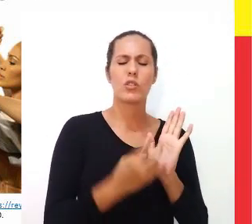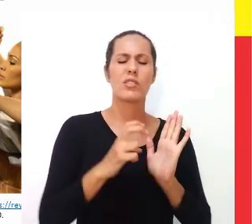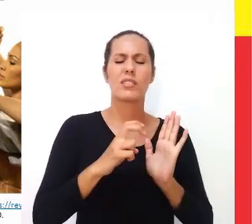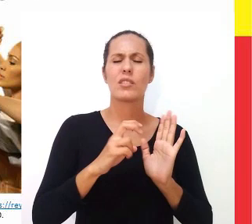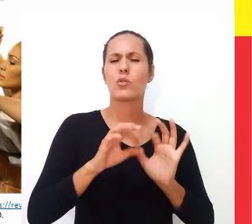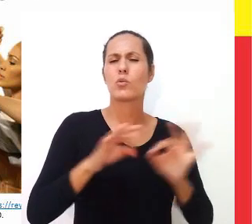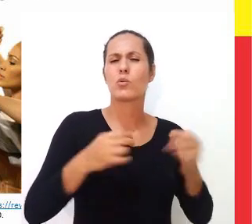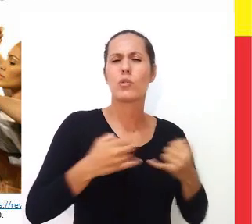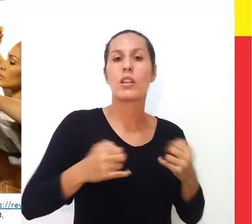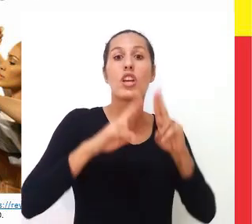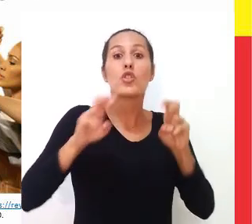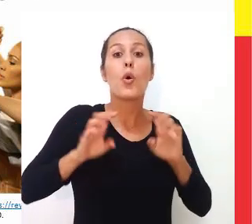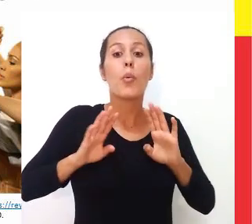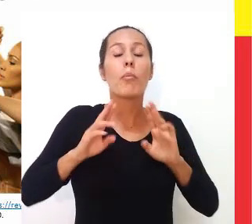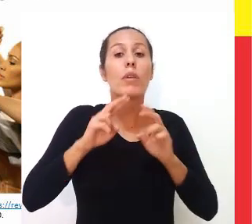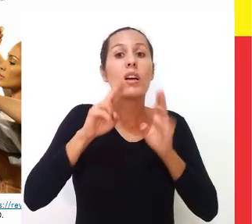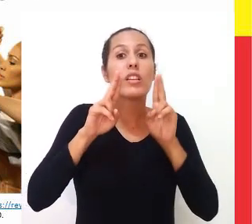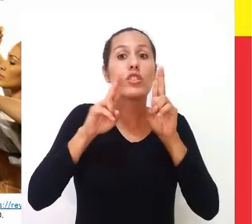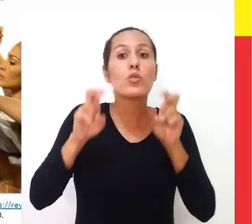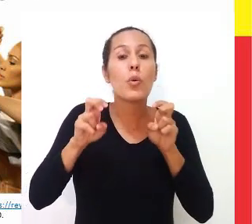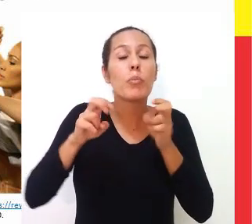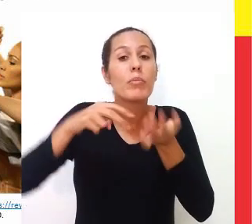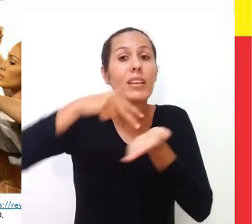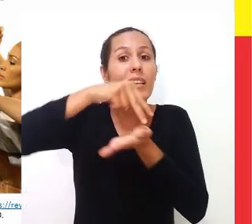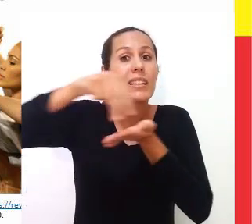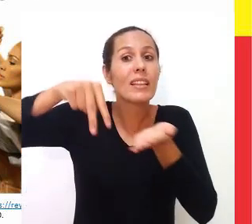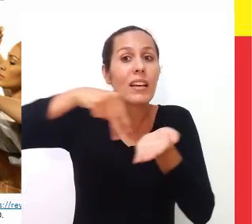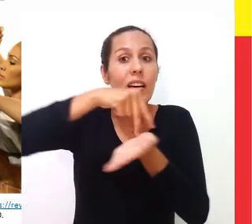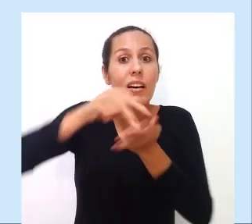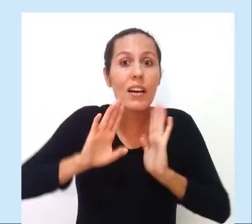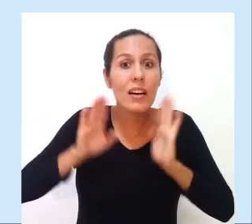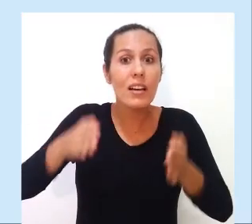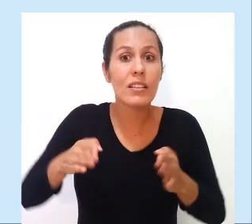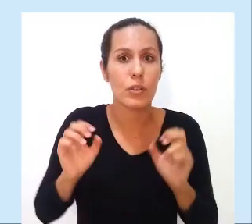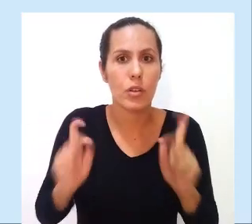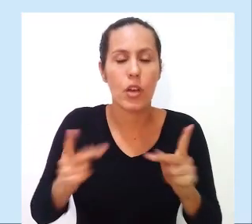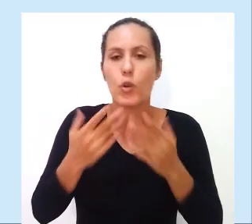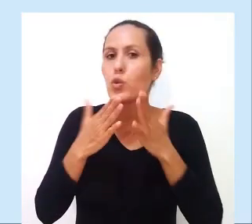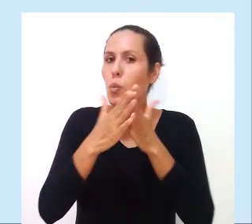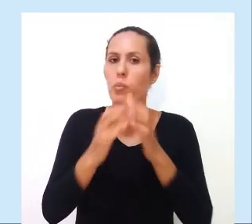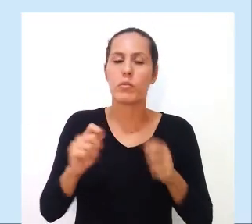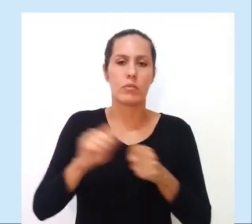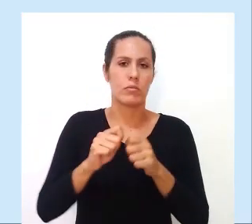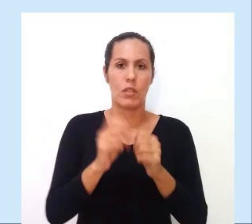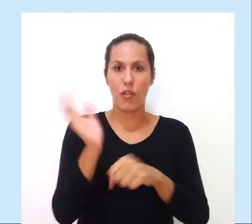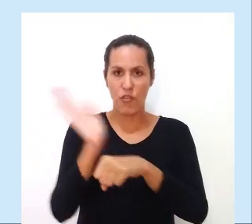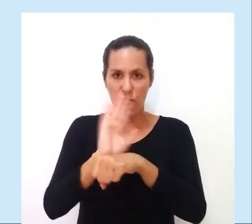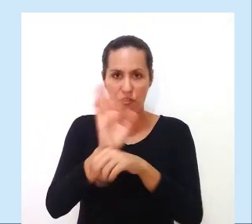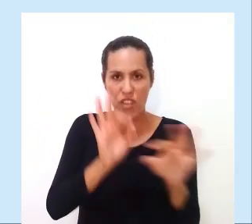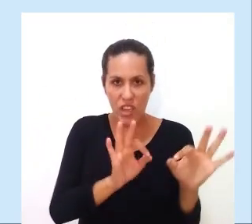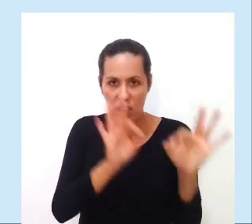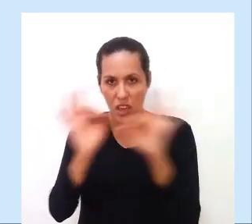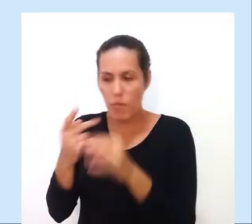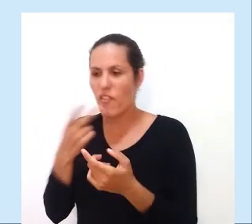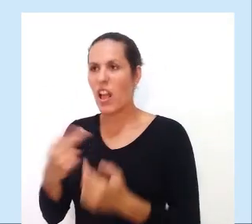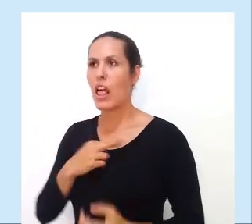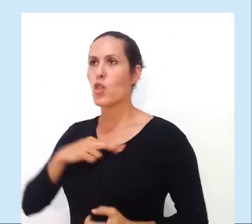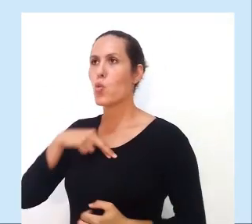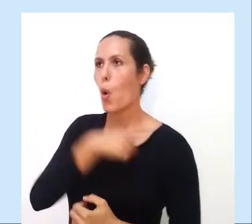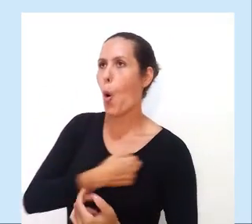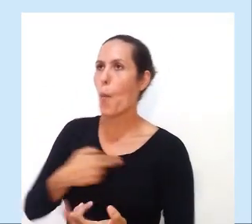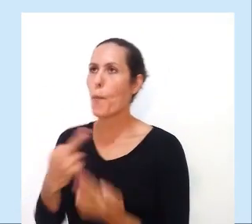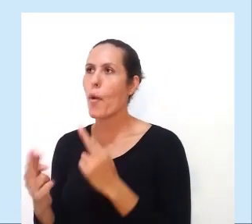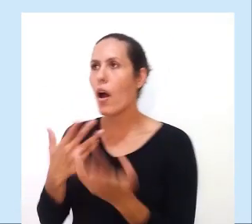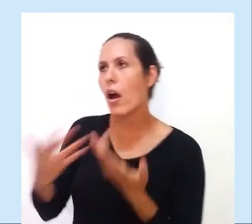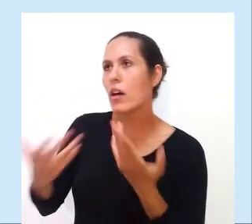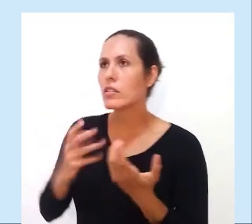do filme em relação à dança. Preste atenção, muita atenção e concentração. Não estou pedindo para você assistir o filme e falar